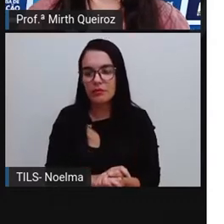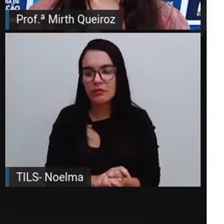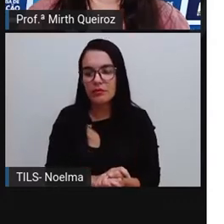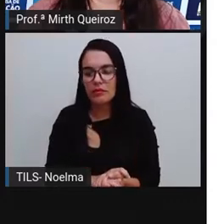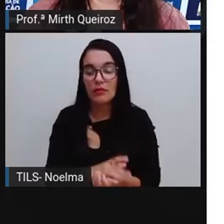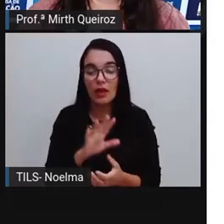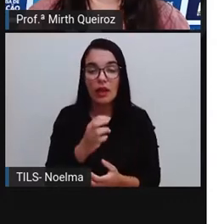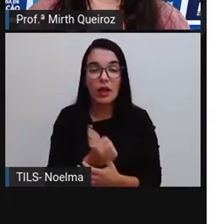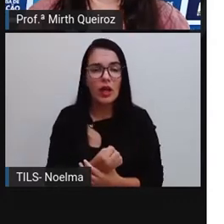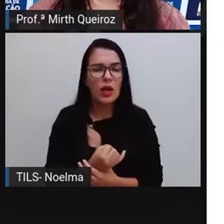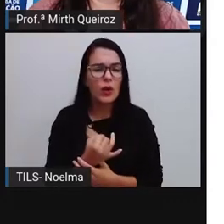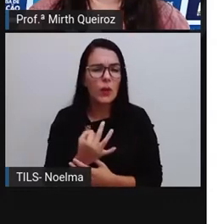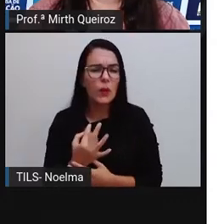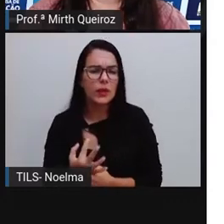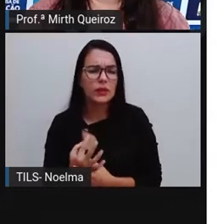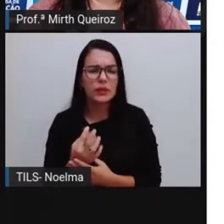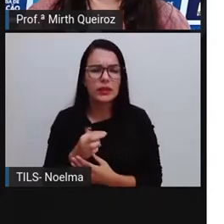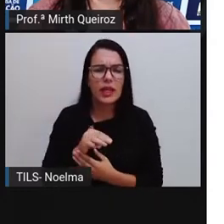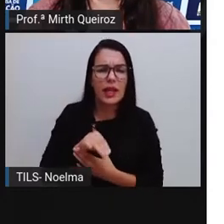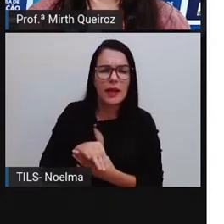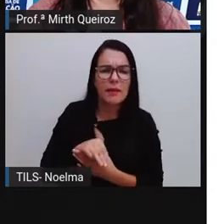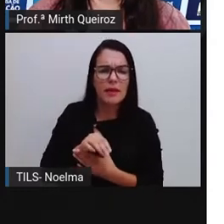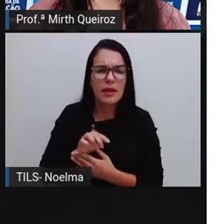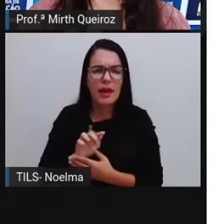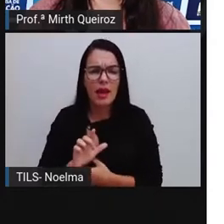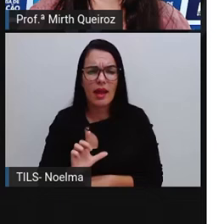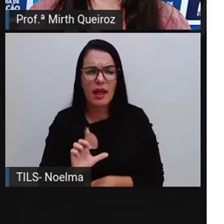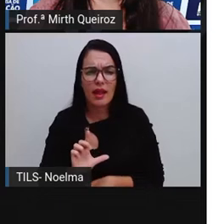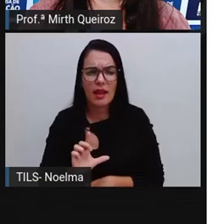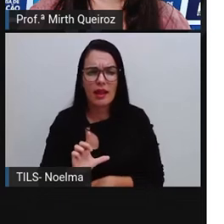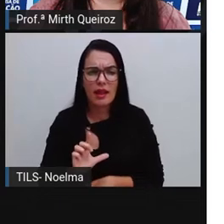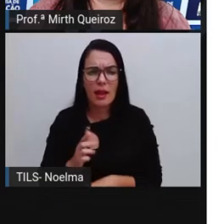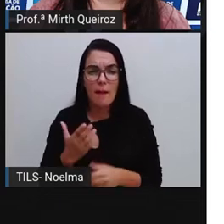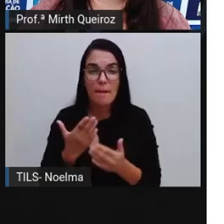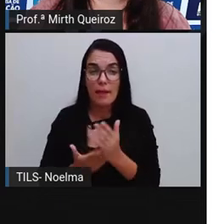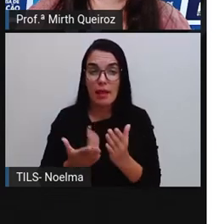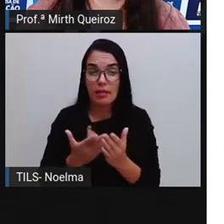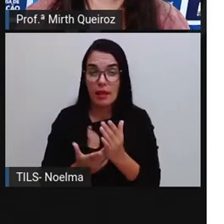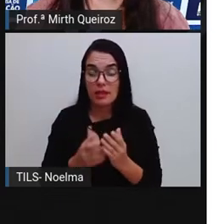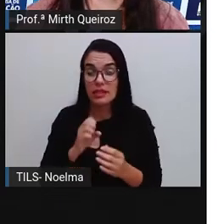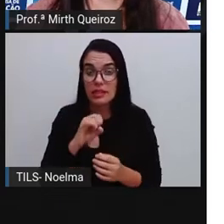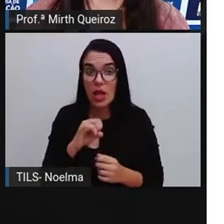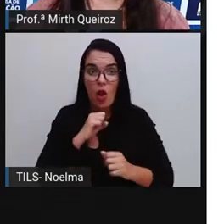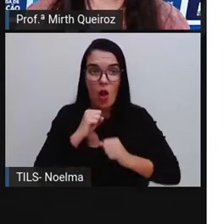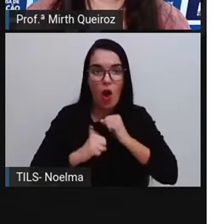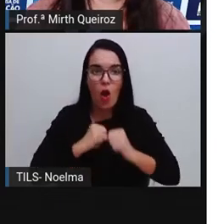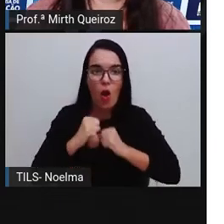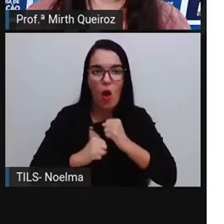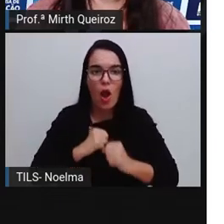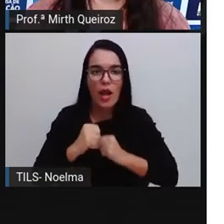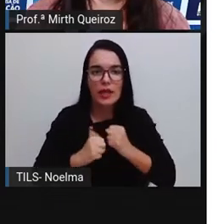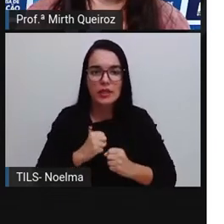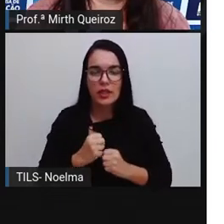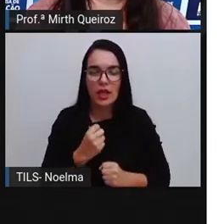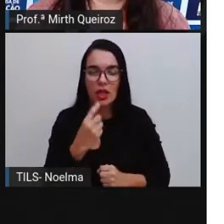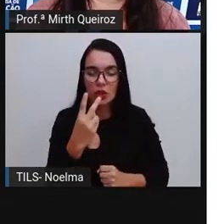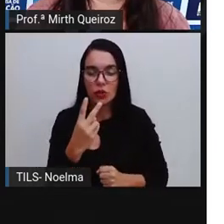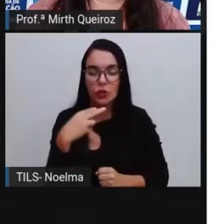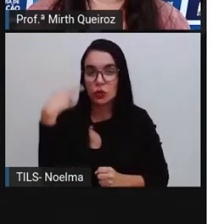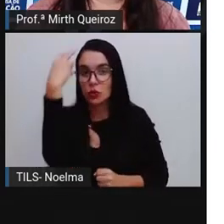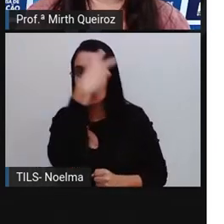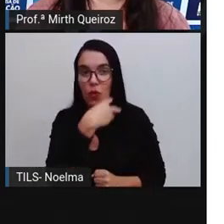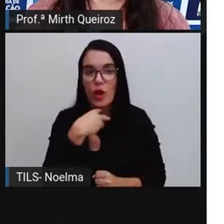Quantos mililitros nós perderíamos se corrêssemos 2 horas? Se em uma